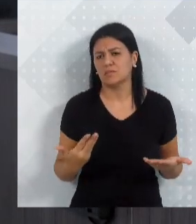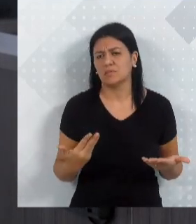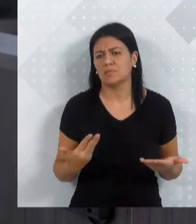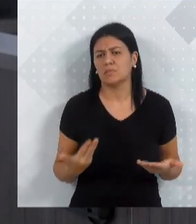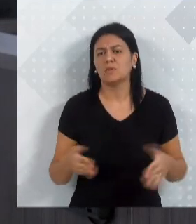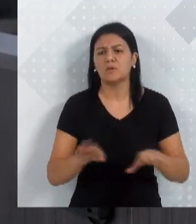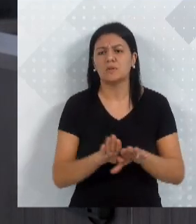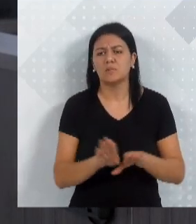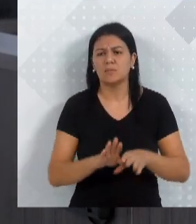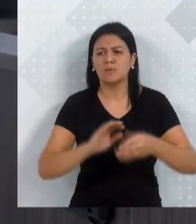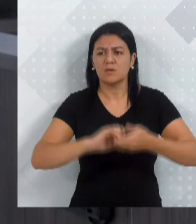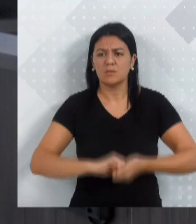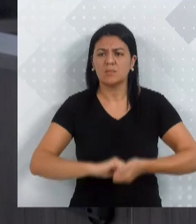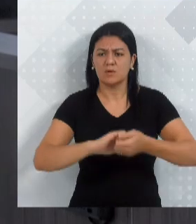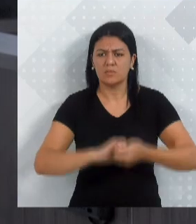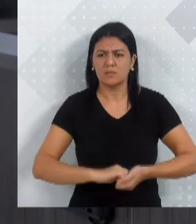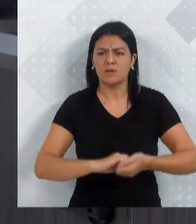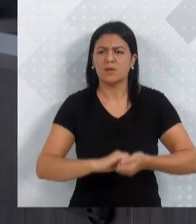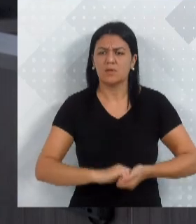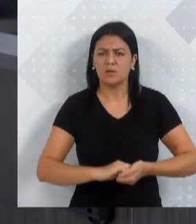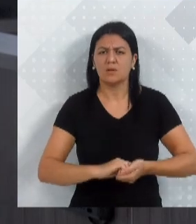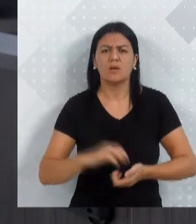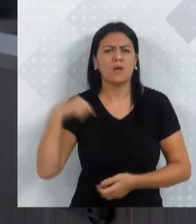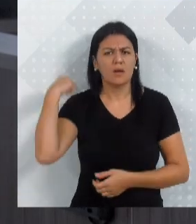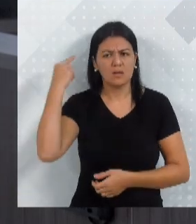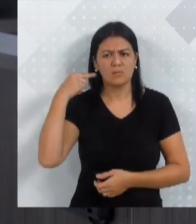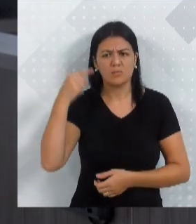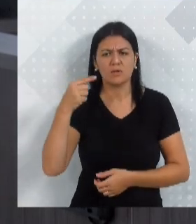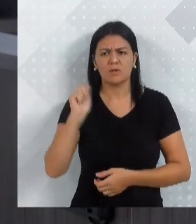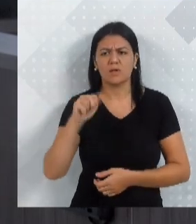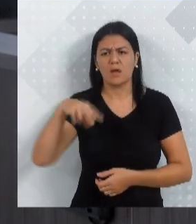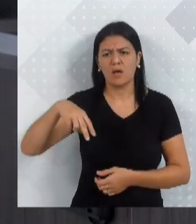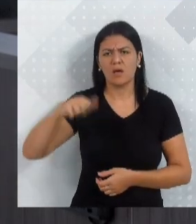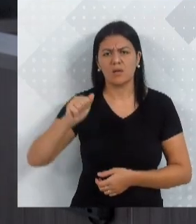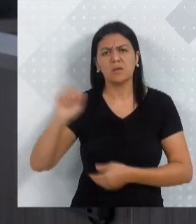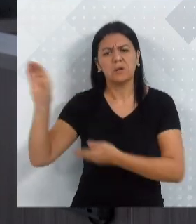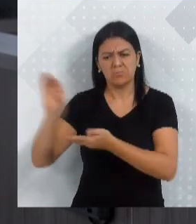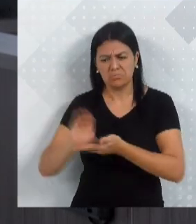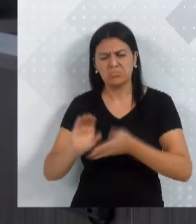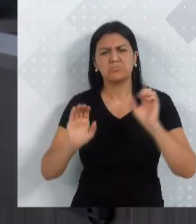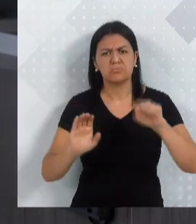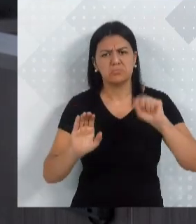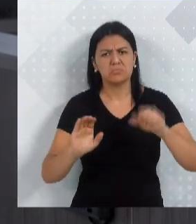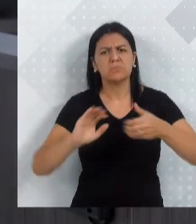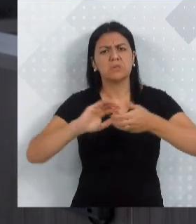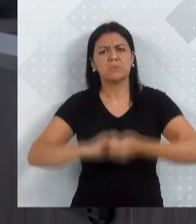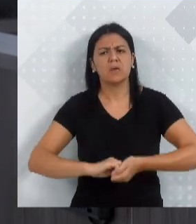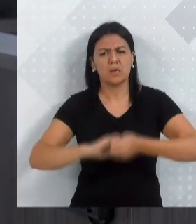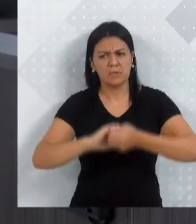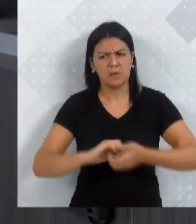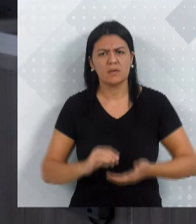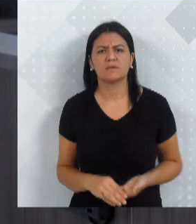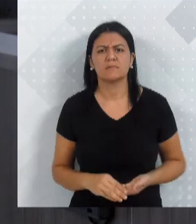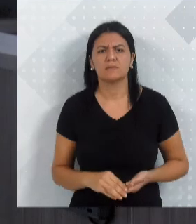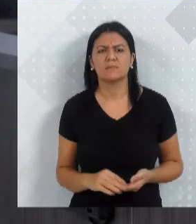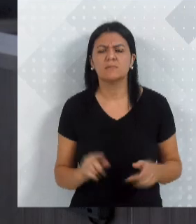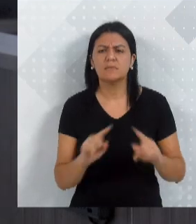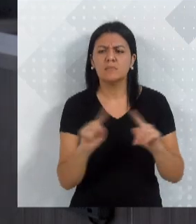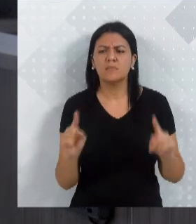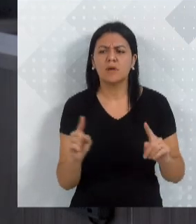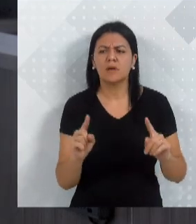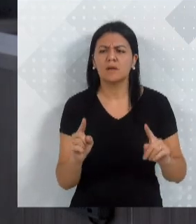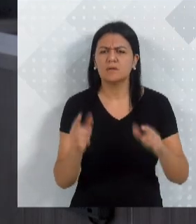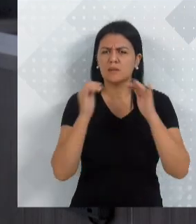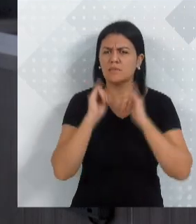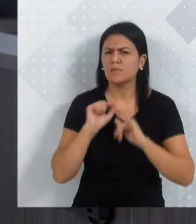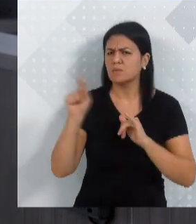parabenizar novamente, de fato, é a deputada federal que mais está trazendo recurso para o Blumenau. Parabéns à deputada Ana Paula. Mas eu quero dizer para o senhor que talvez o senhor